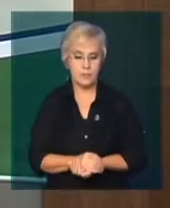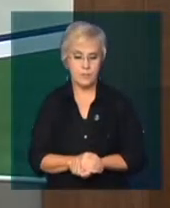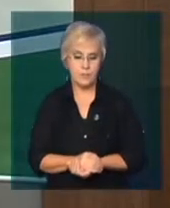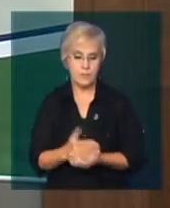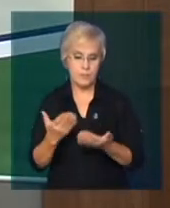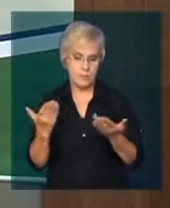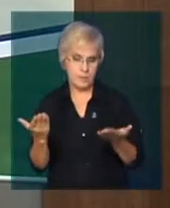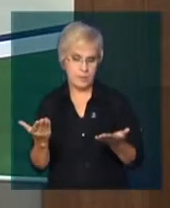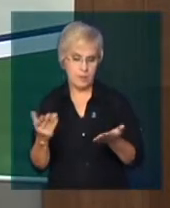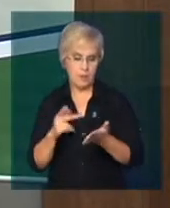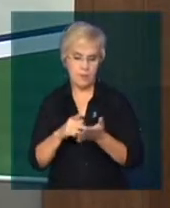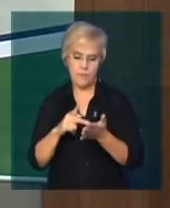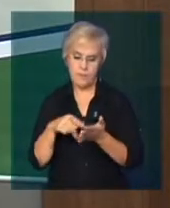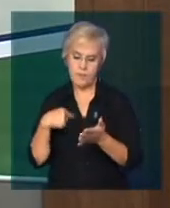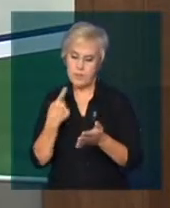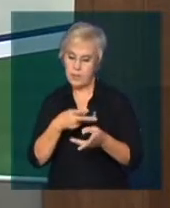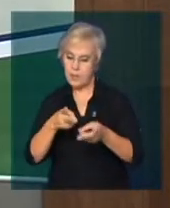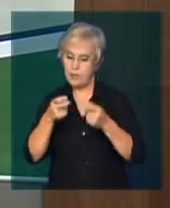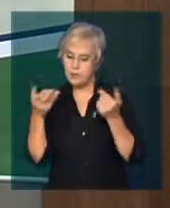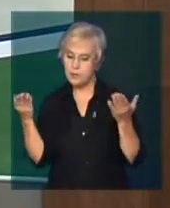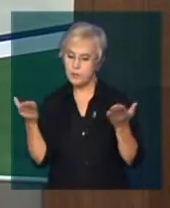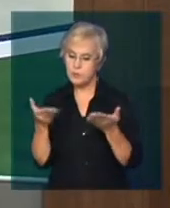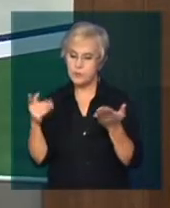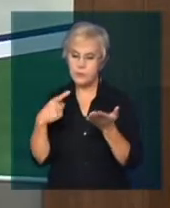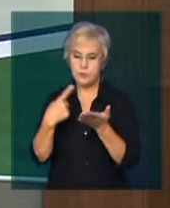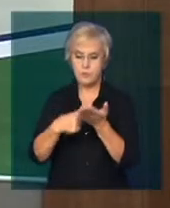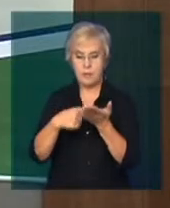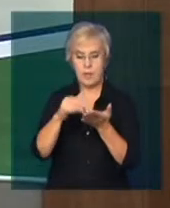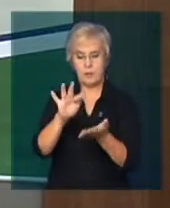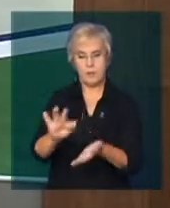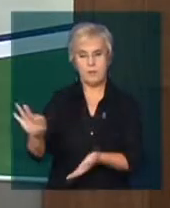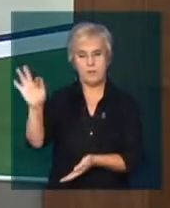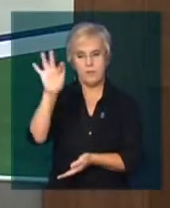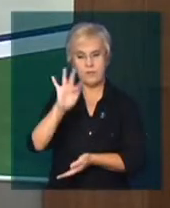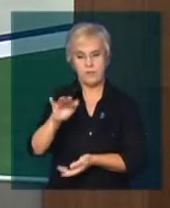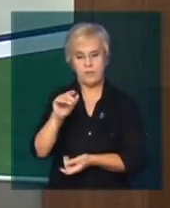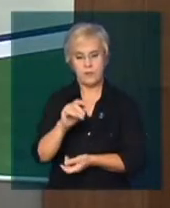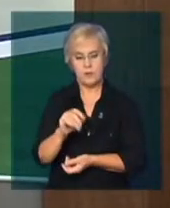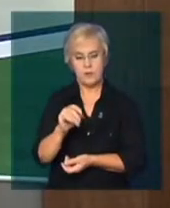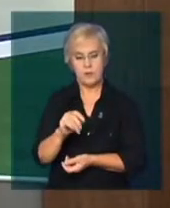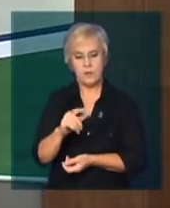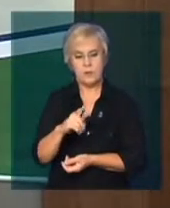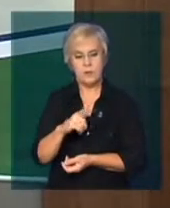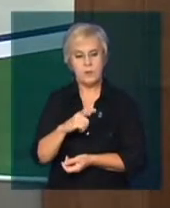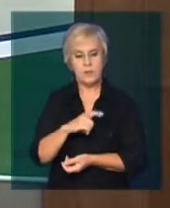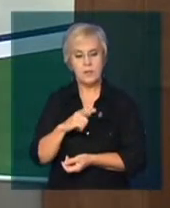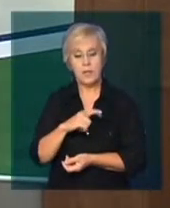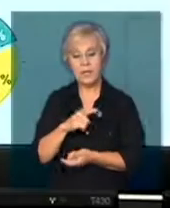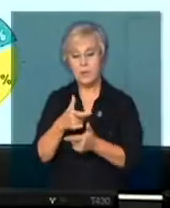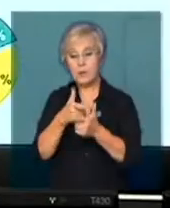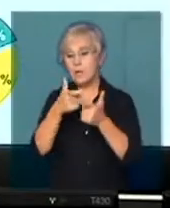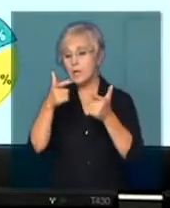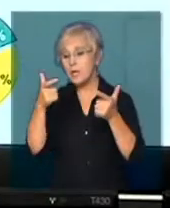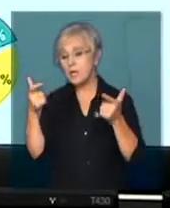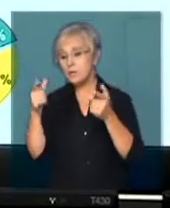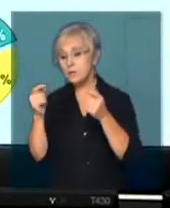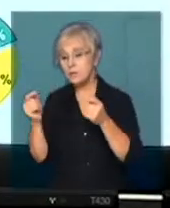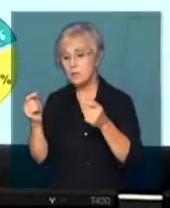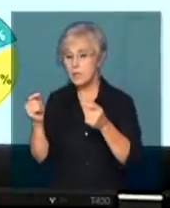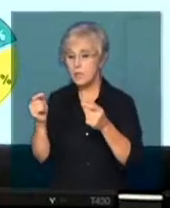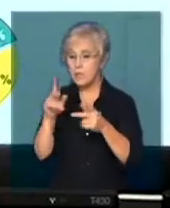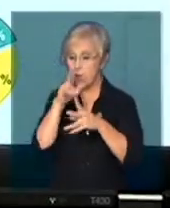Então, a realidade que a gente observa hoje com relação ao Pacto Federativo é que existe uma gigantesca concentração do